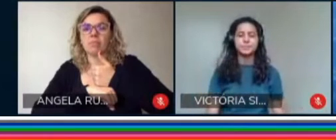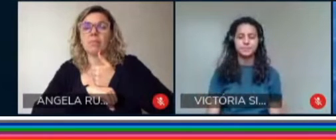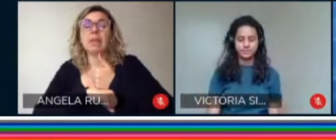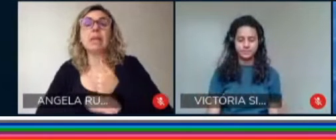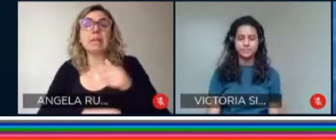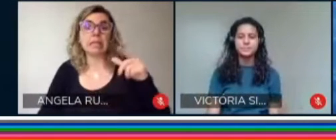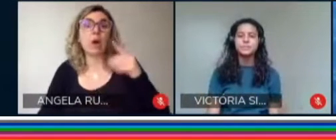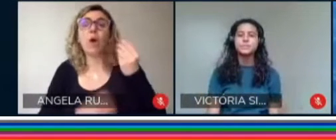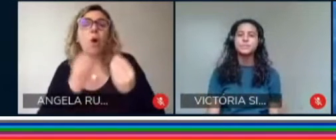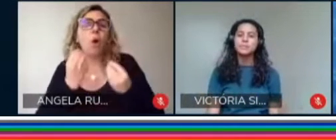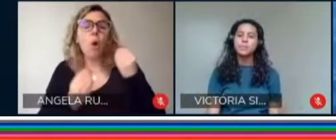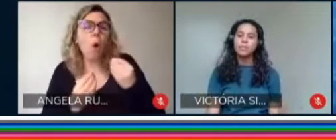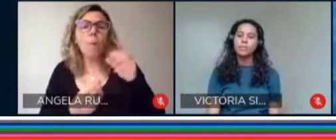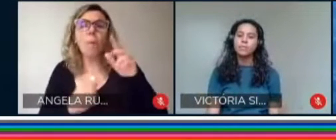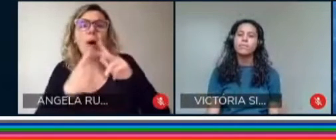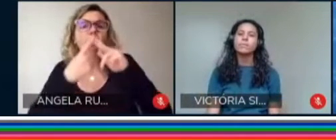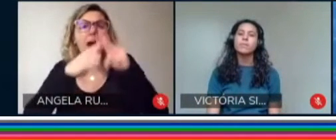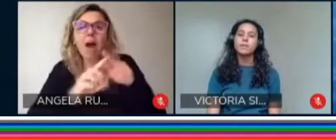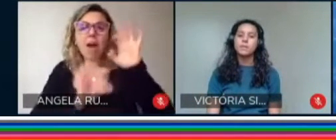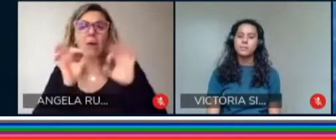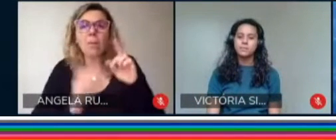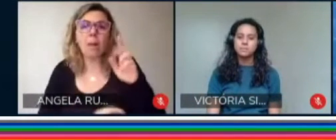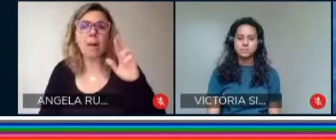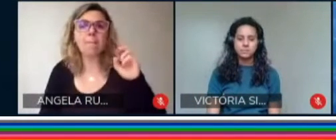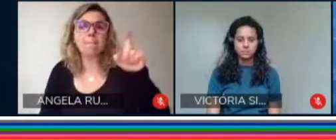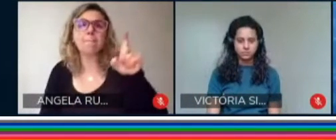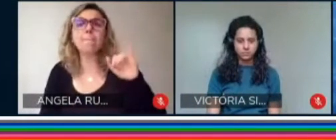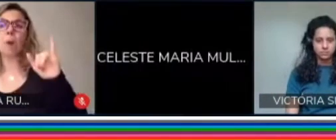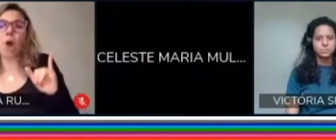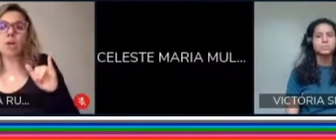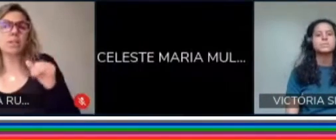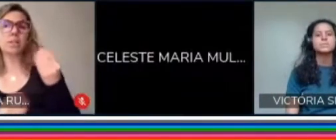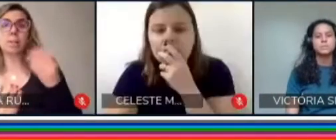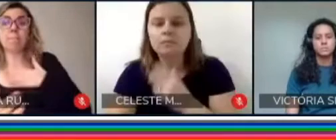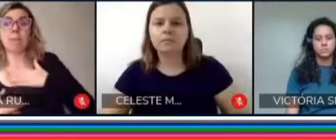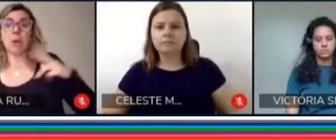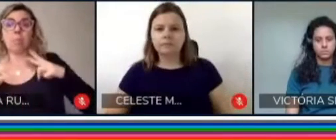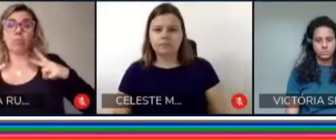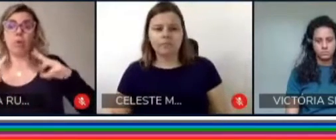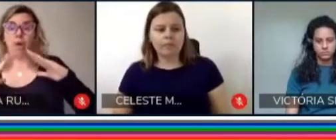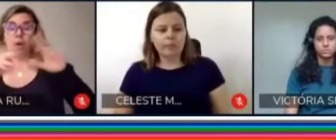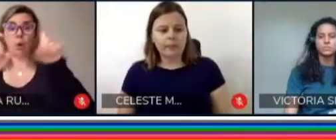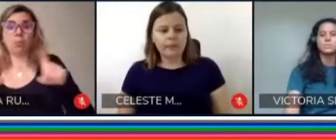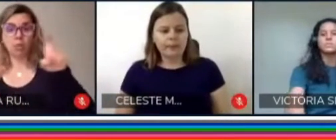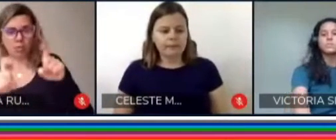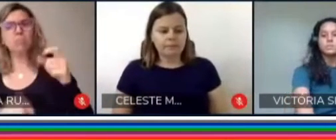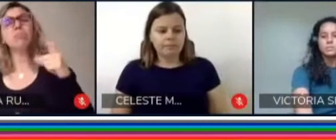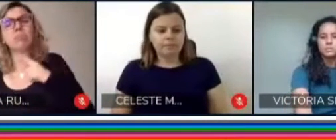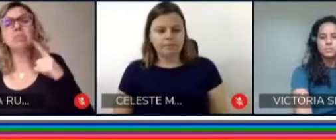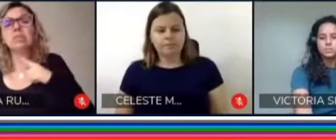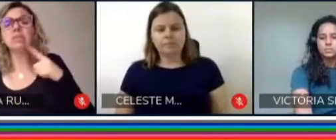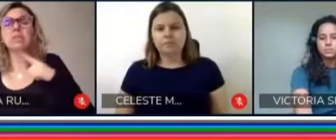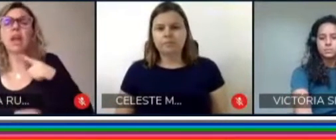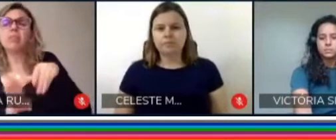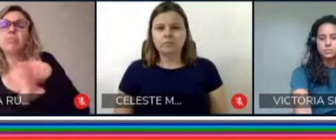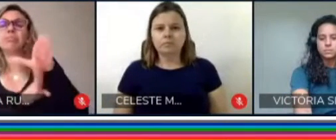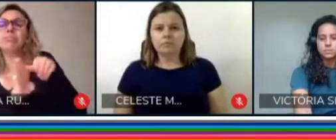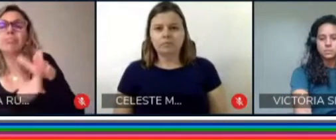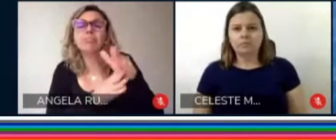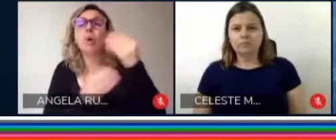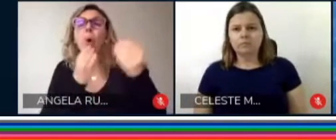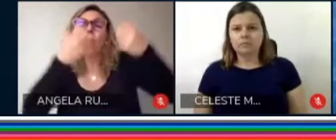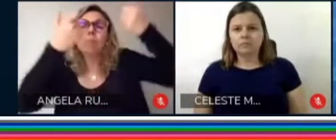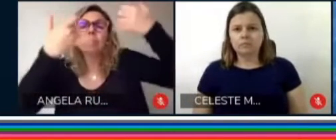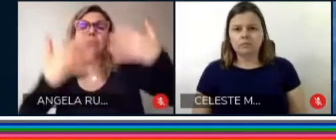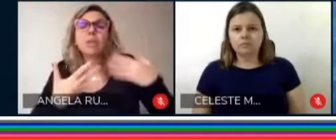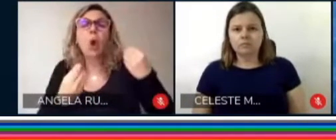específicos para isso, como eu mencionei pela manhã, não se assustem, né? Eu só estou trazendo aqui que esse conteúdo ele